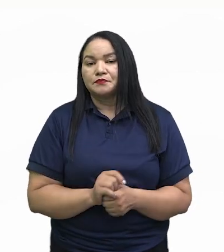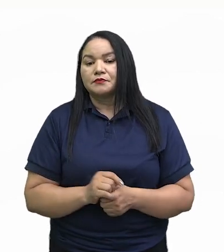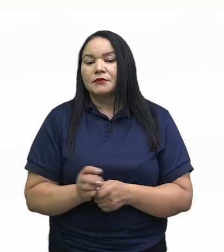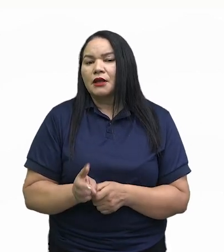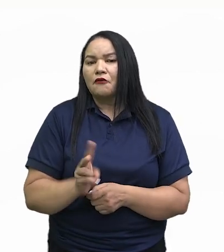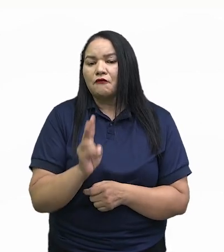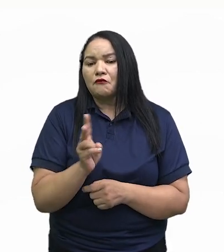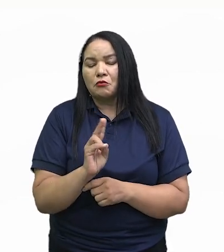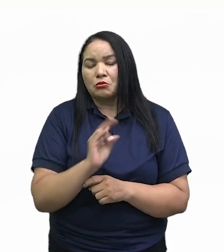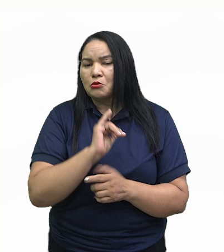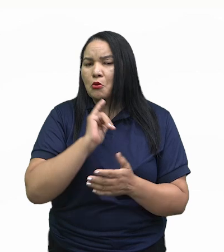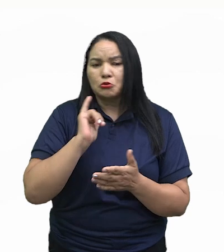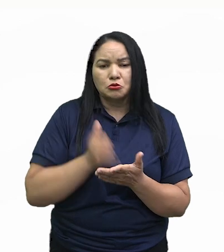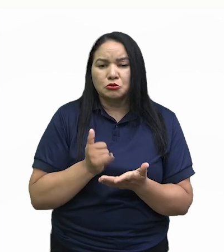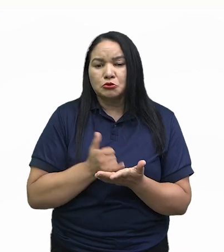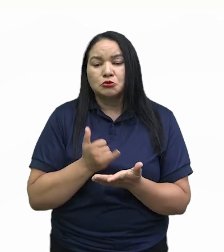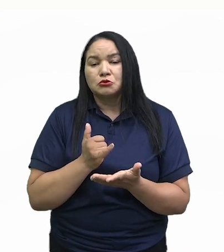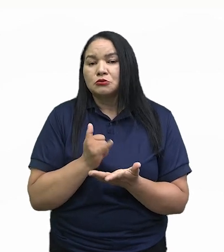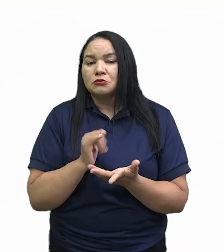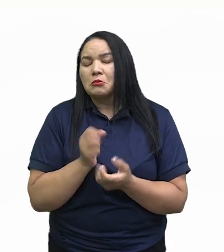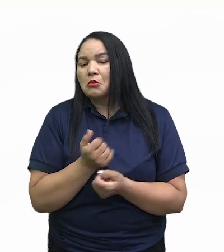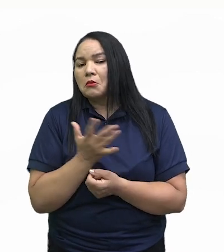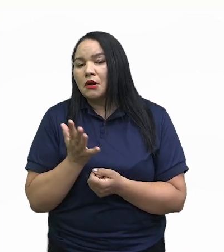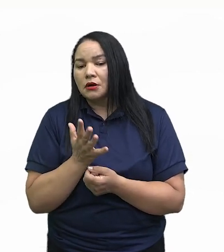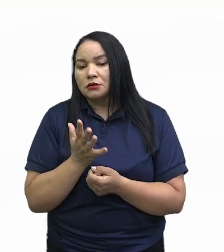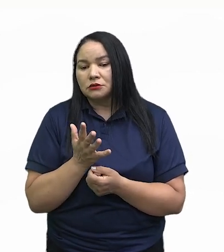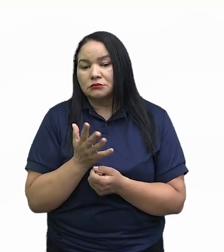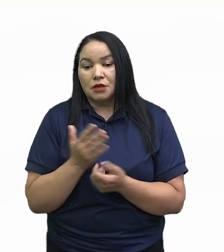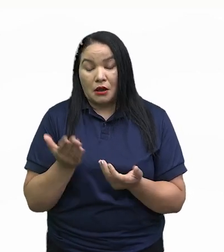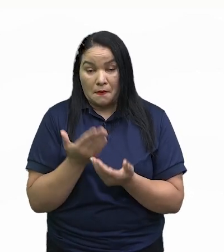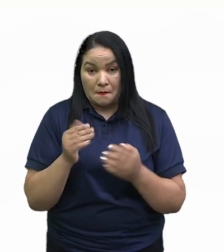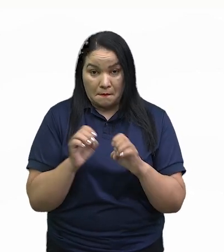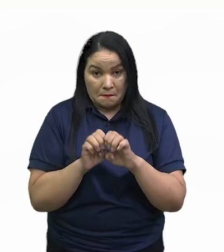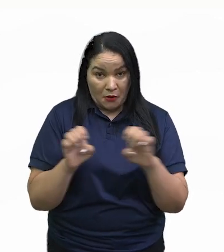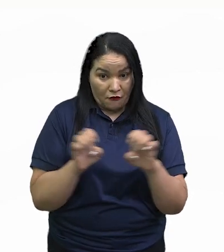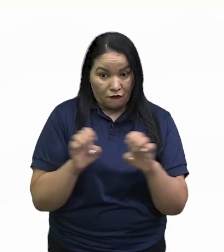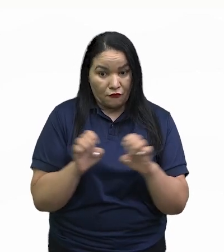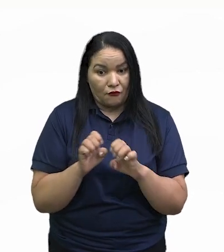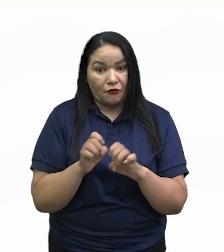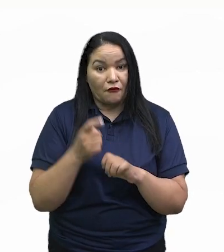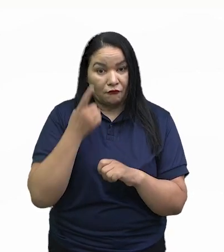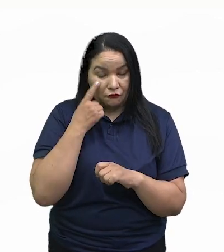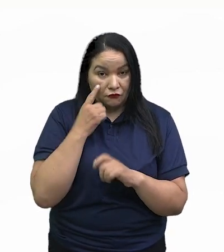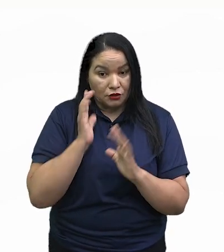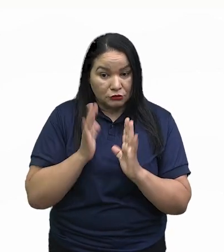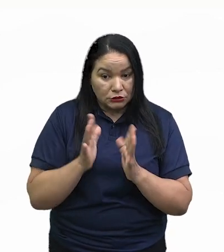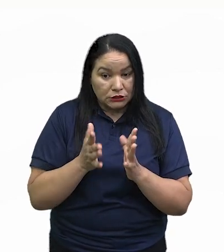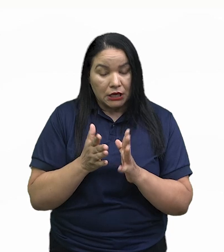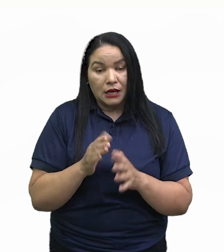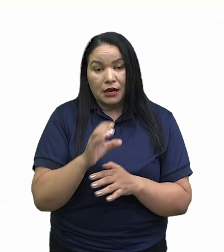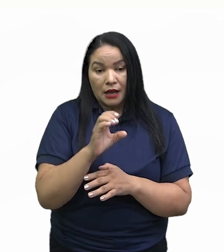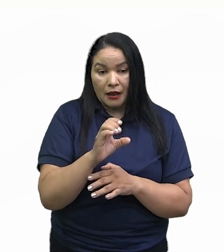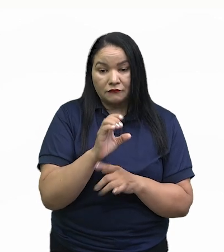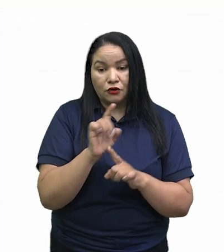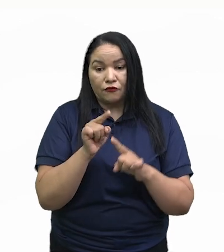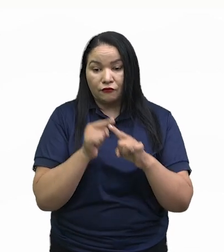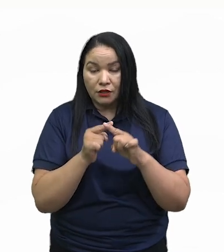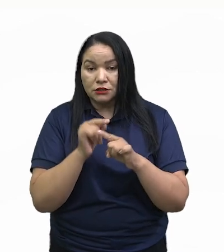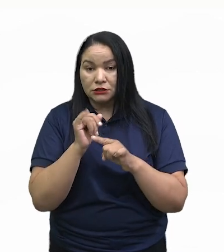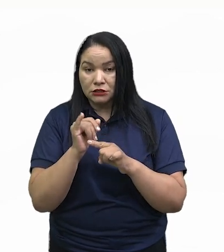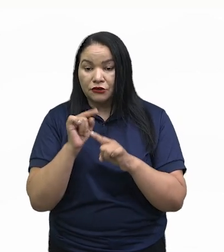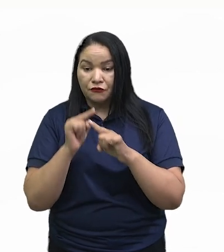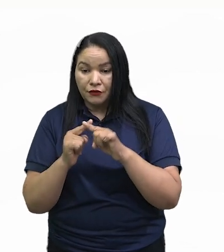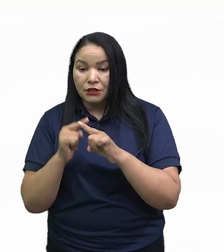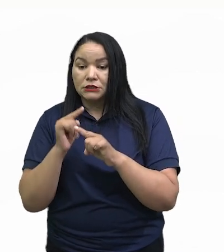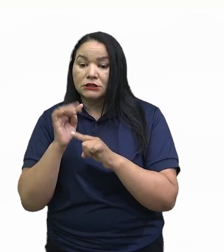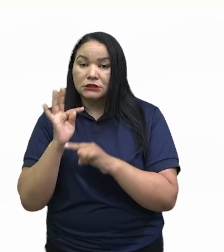valor desses juros? Então, aqui é simples. Você vai pegar a fórmula que nós acabamos de ver lá no início, que é capital vezes a